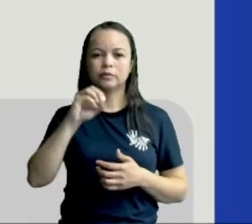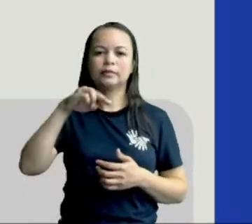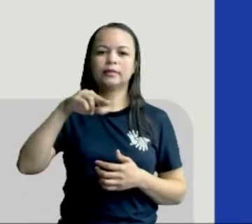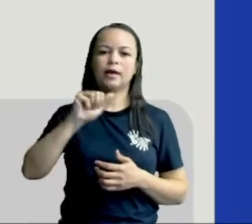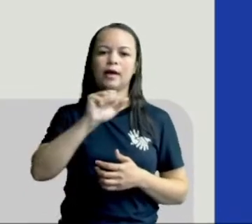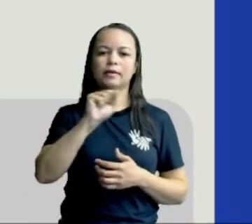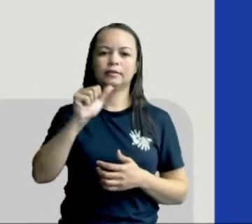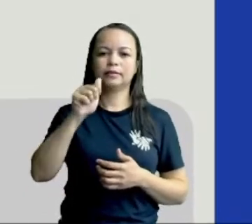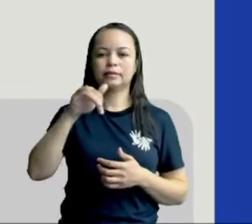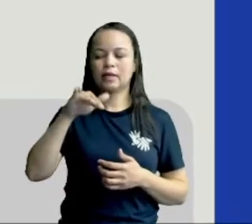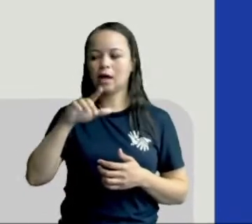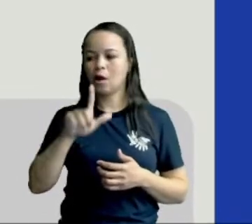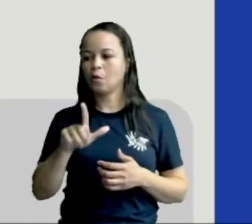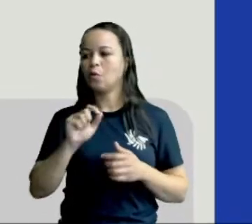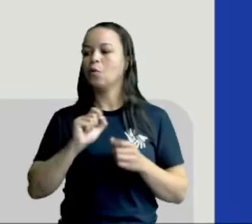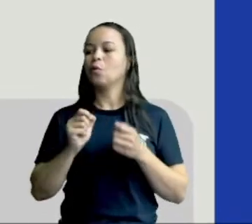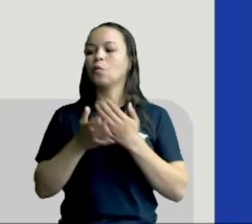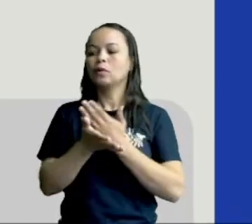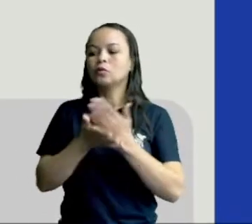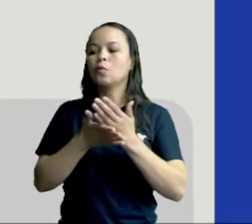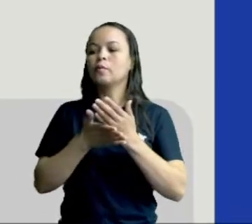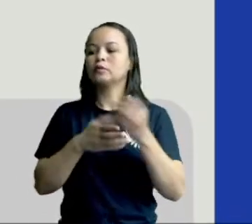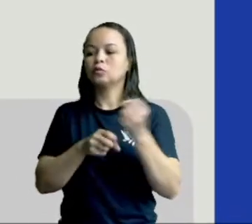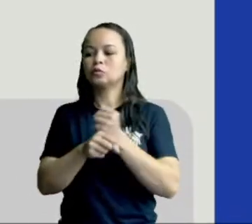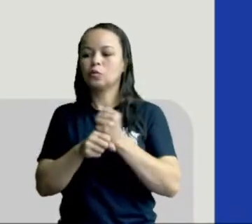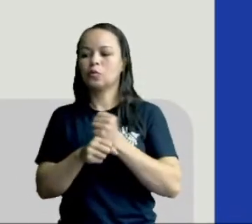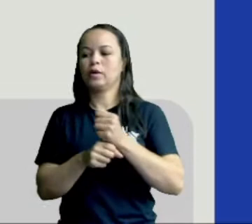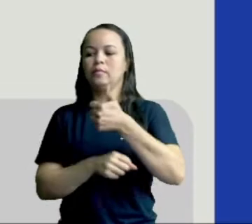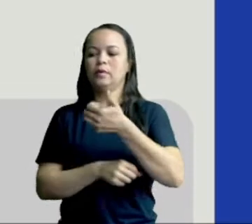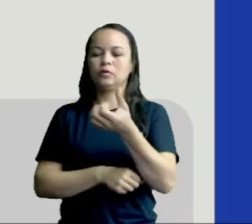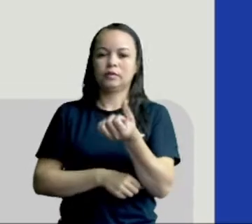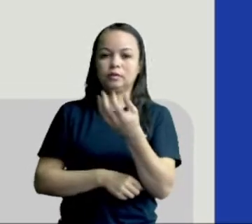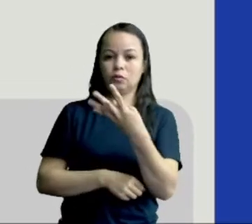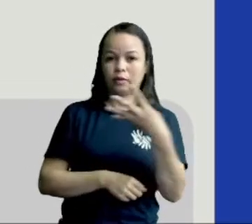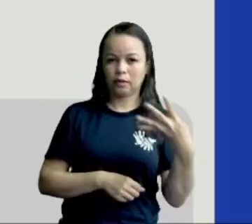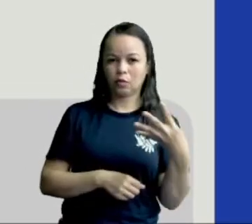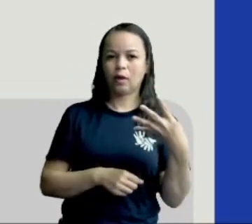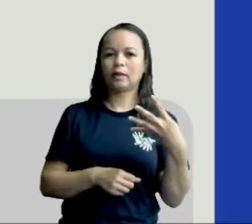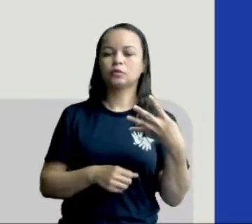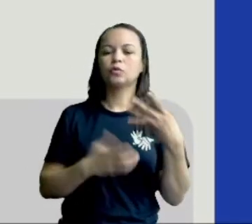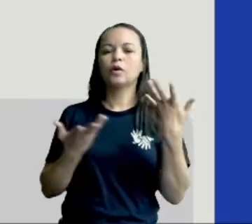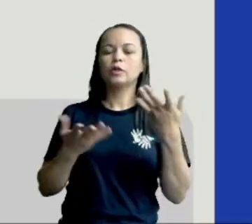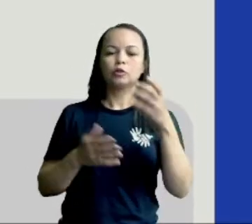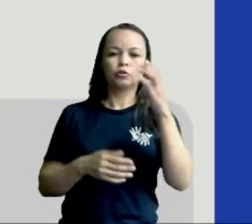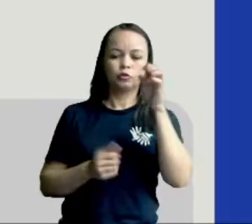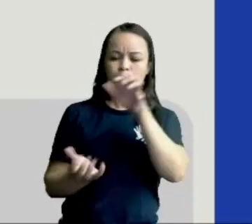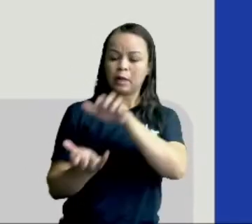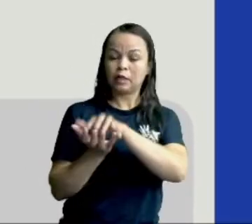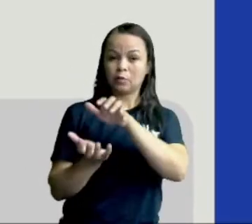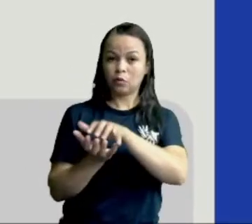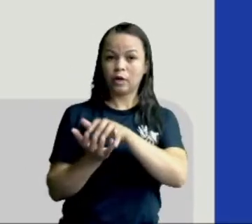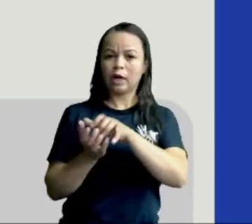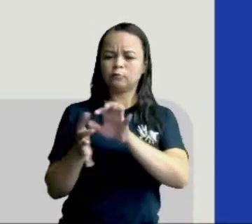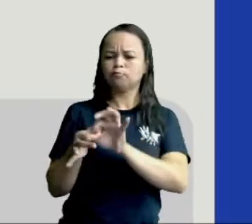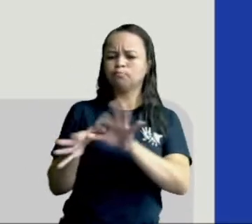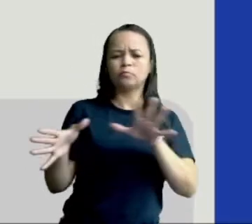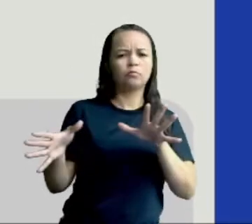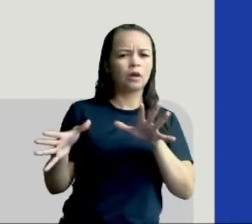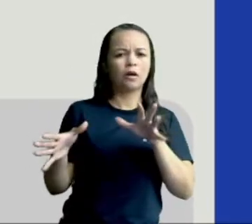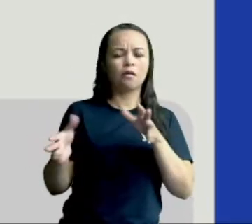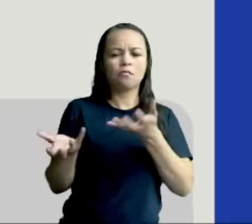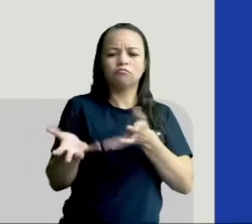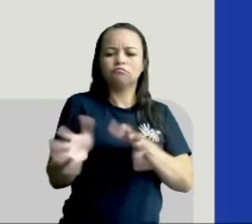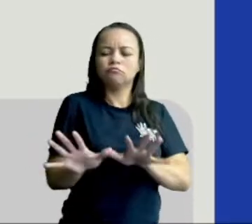os pernambucanos romperam definitivamente a trégua e iniciaram a revolta com